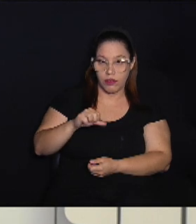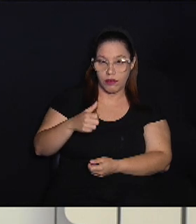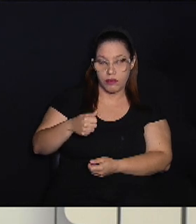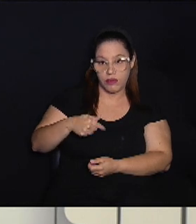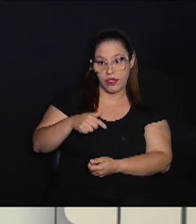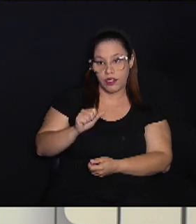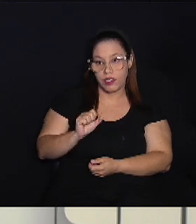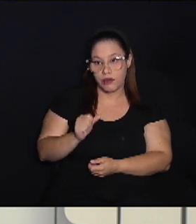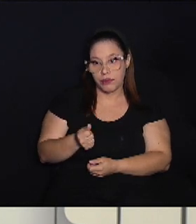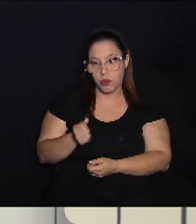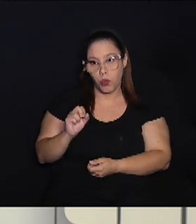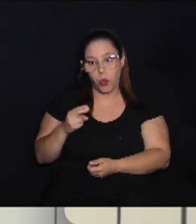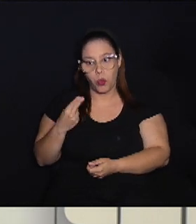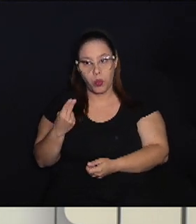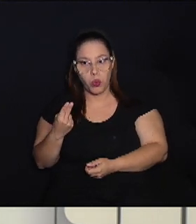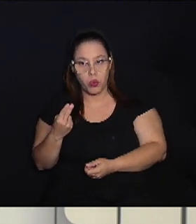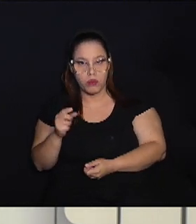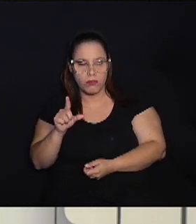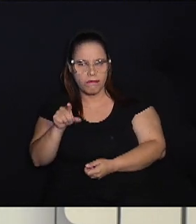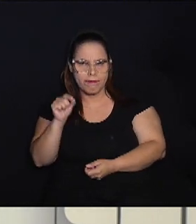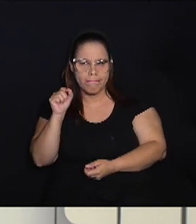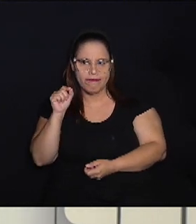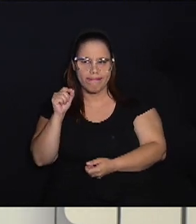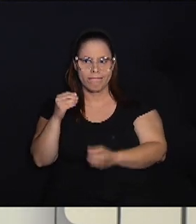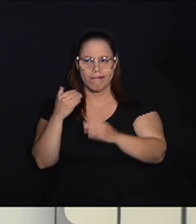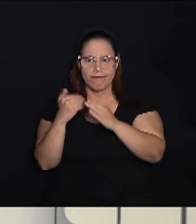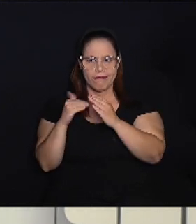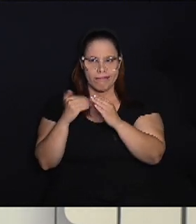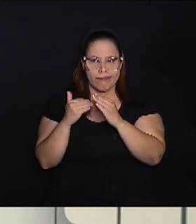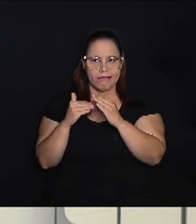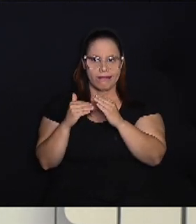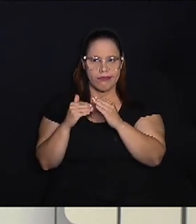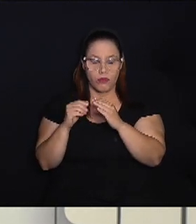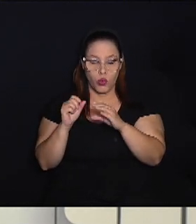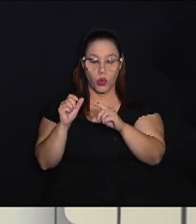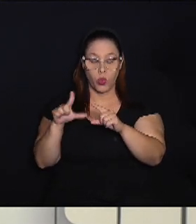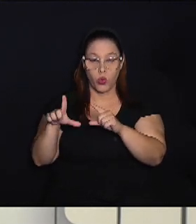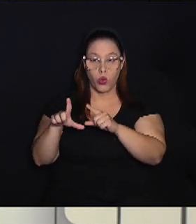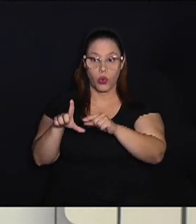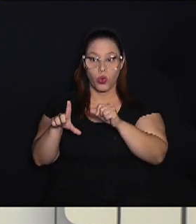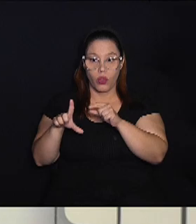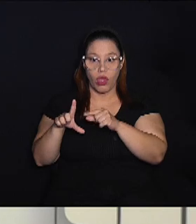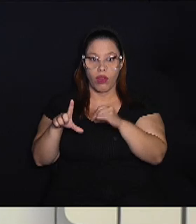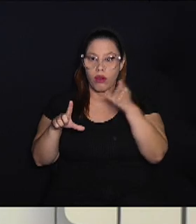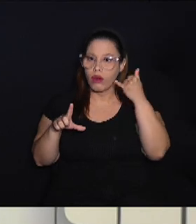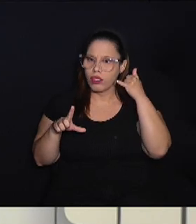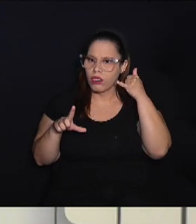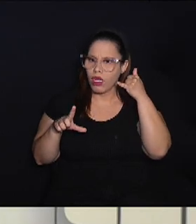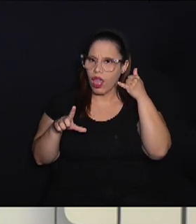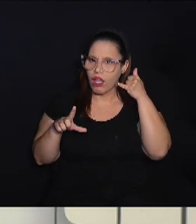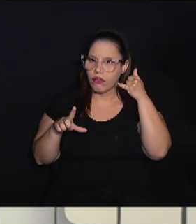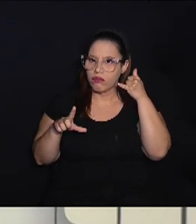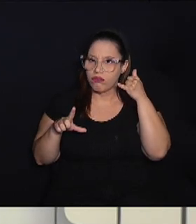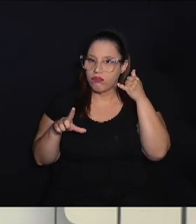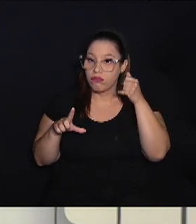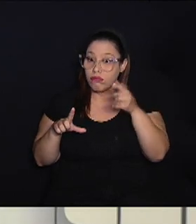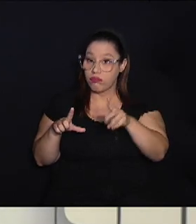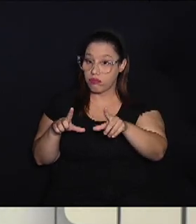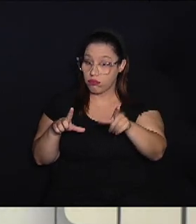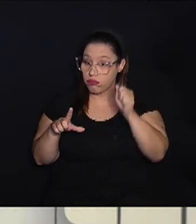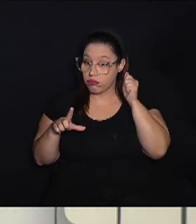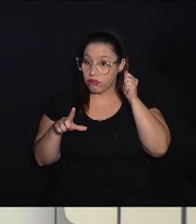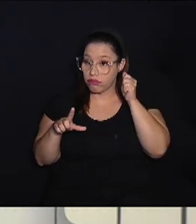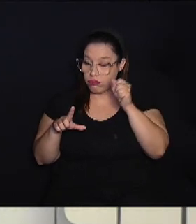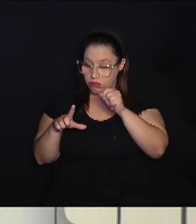978293776. Ou você tem a opção de enviar esta mensagem pelo nosso QR Code. Está com o seu celular aí perto? Pegue agora, abra